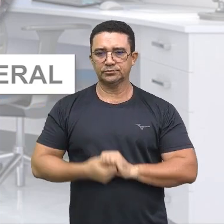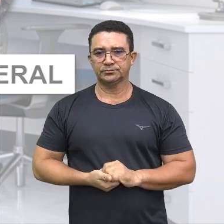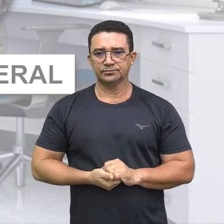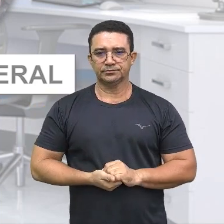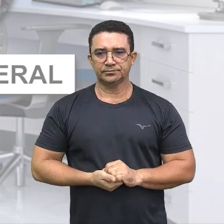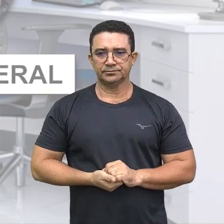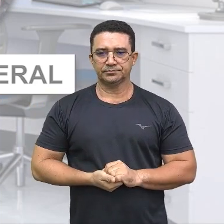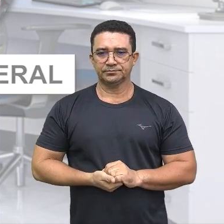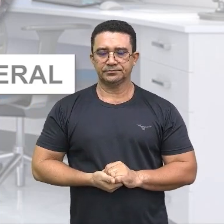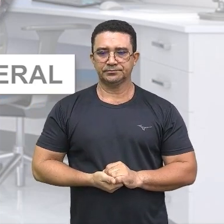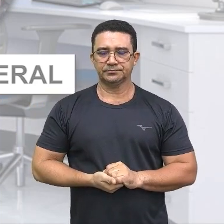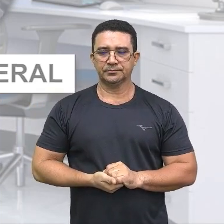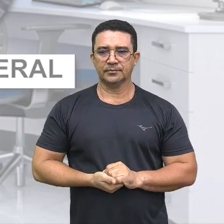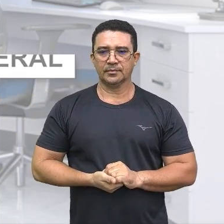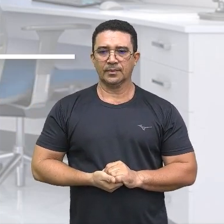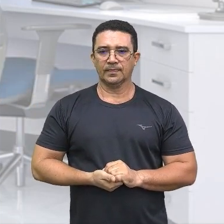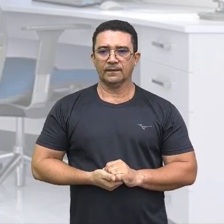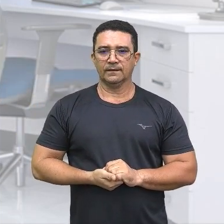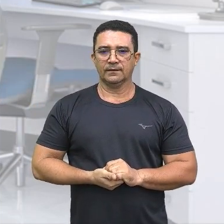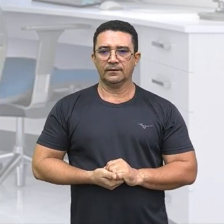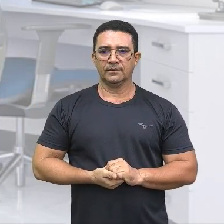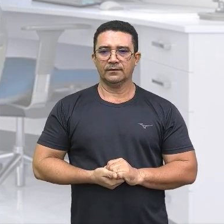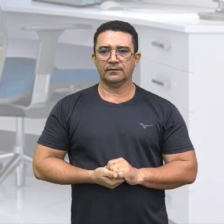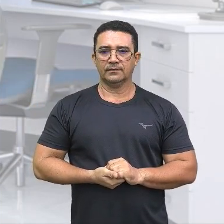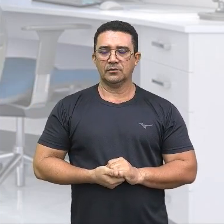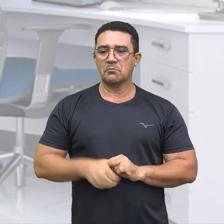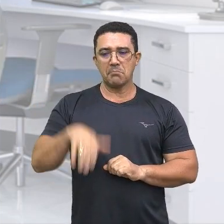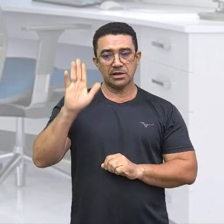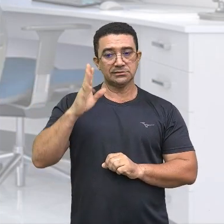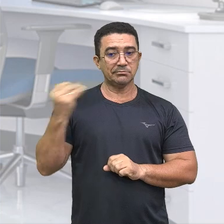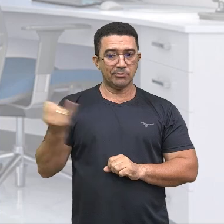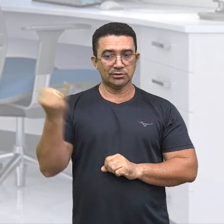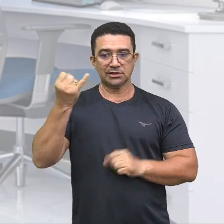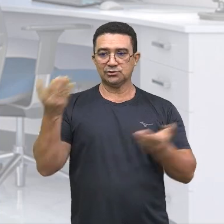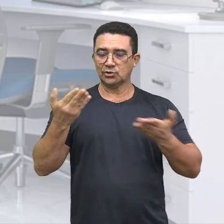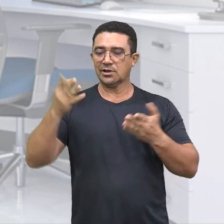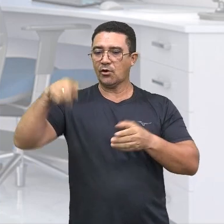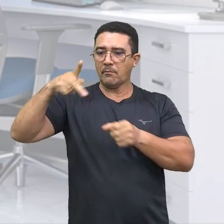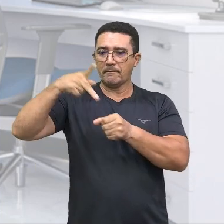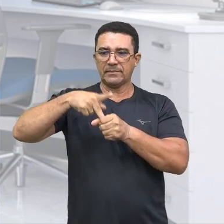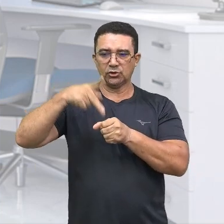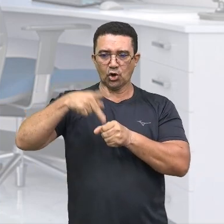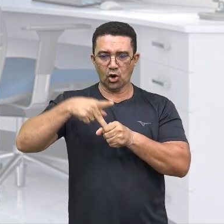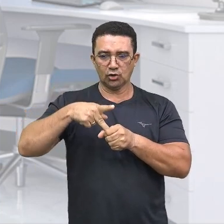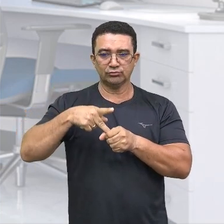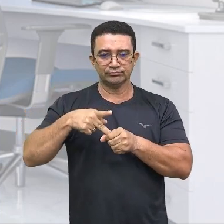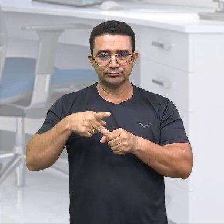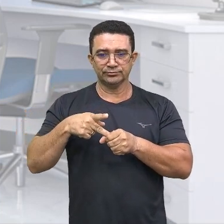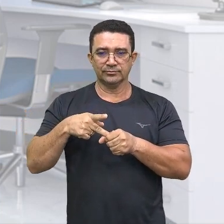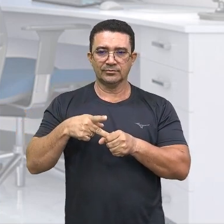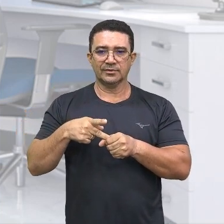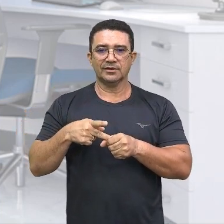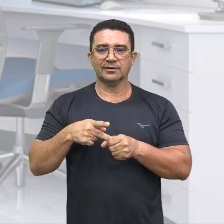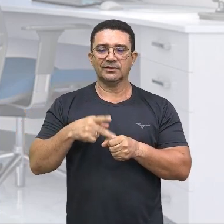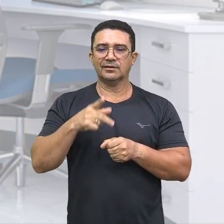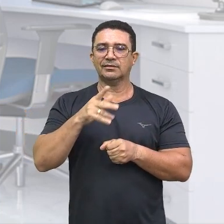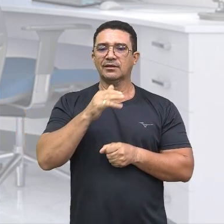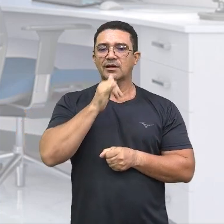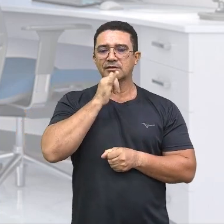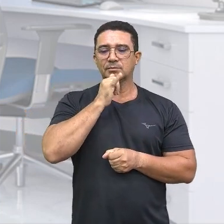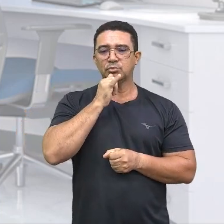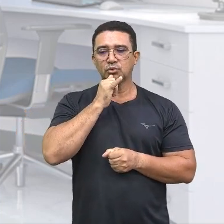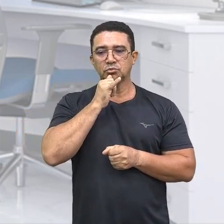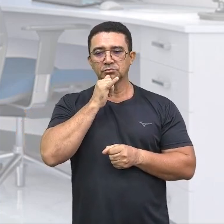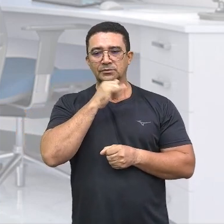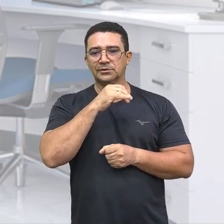à Revolução Industrial, e o mais importante atualmente, que é o petróleo, porque ele obtém-se